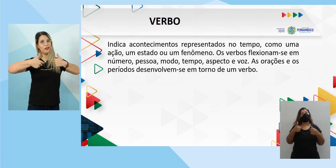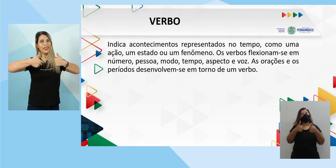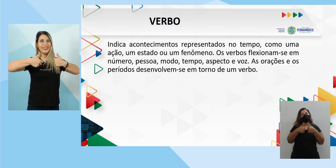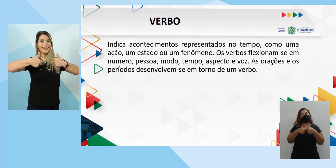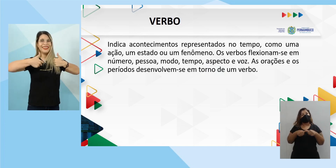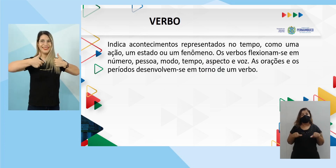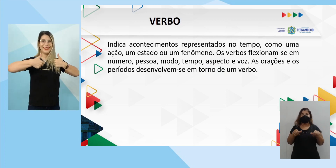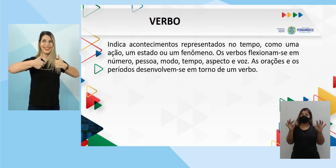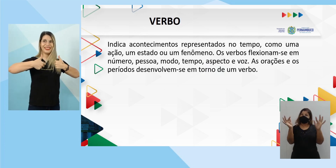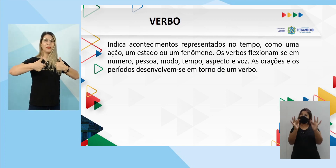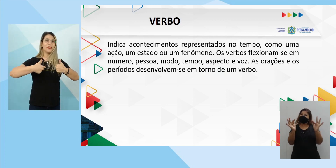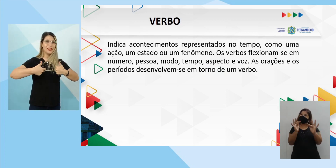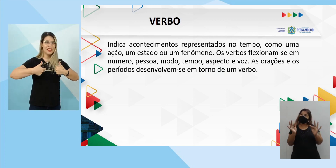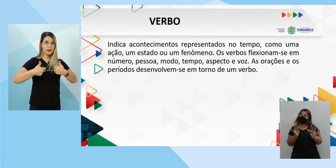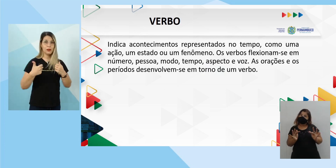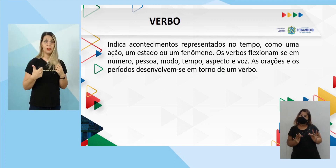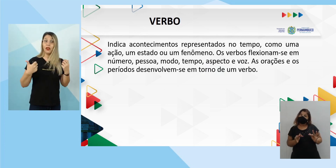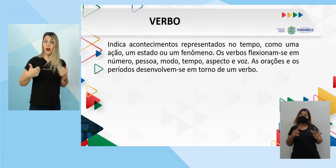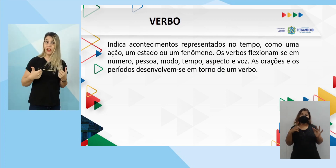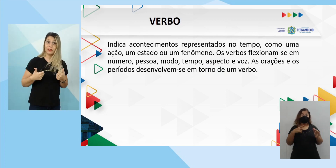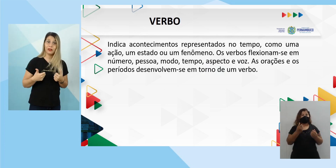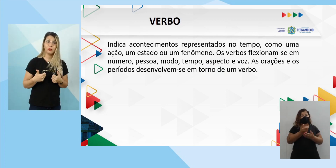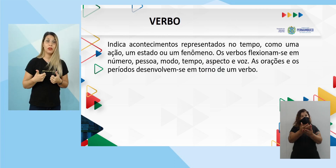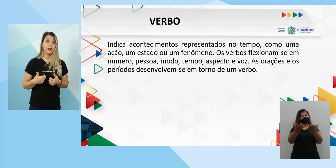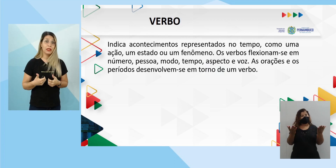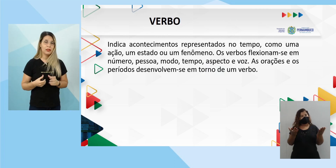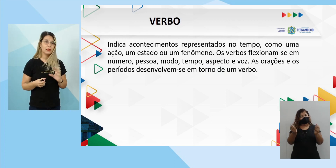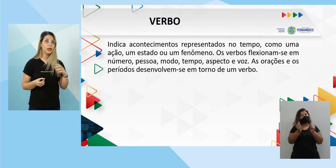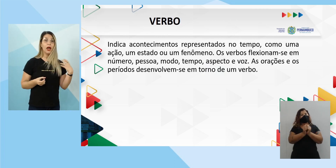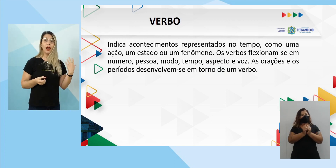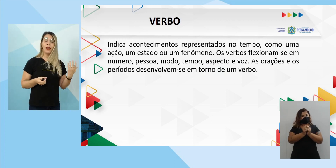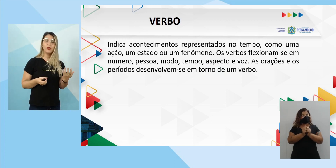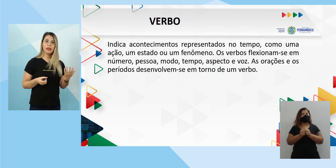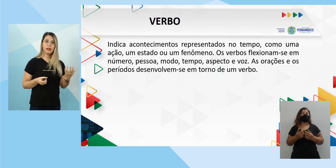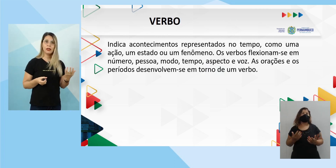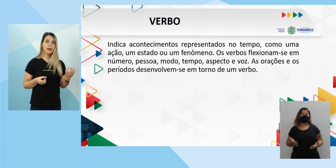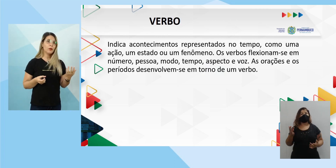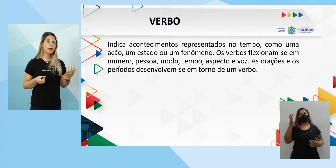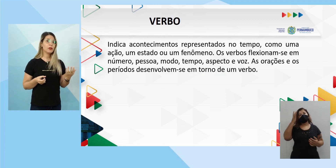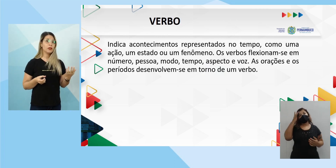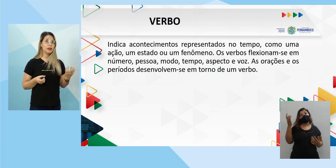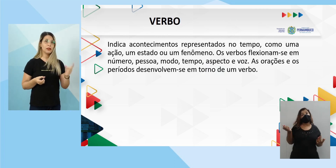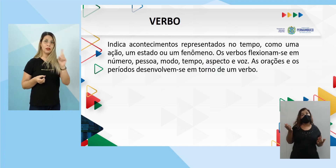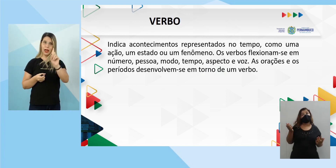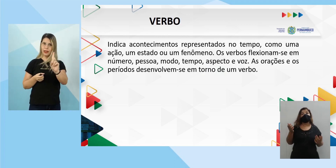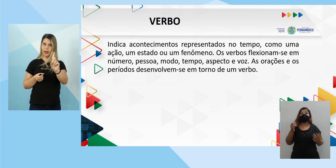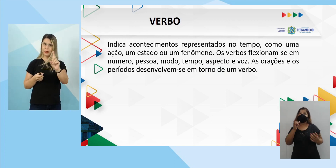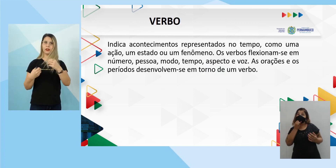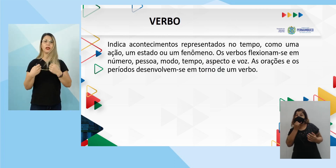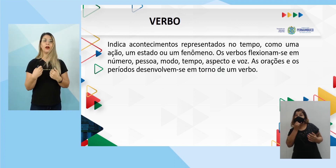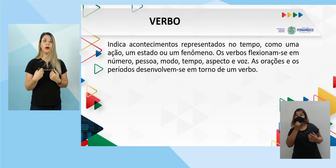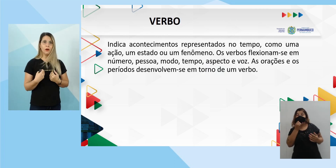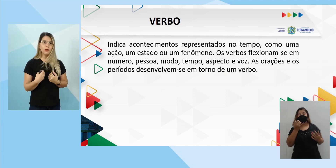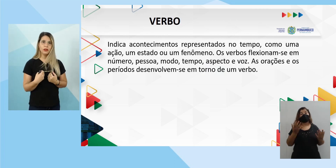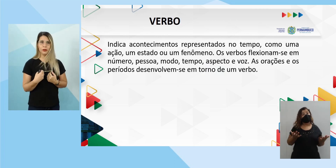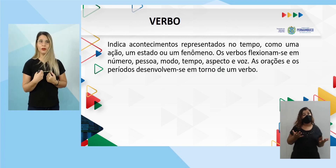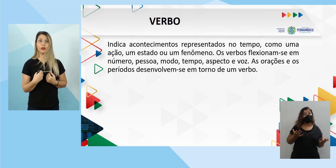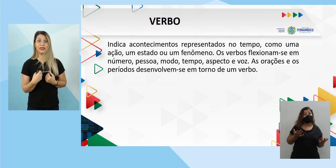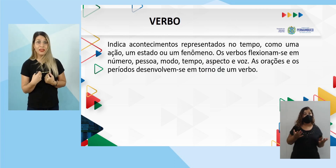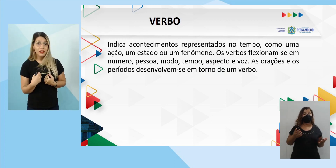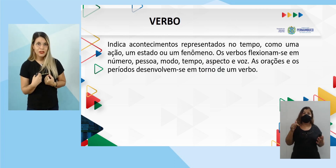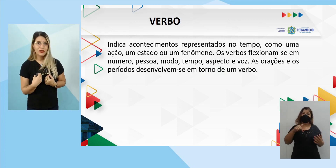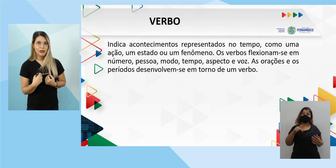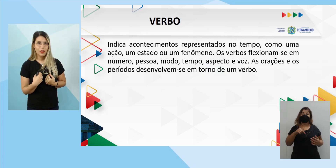estou feliz de estar aqui com vocês. Hoje nós estamos felizes. Amanhã eu posso estar triste. Aliás, hoje eu